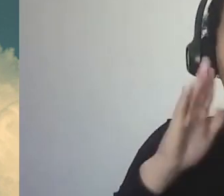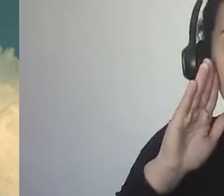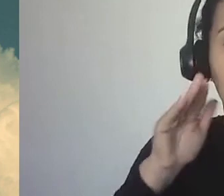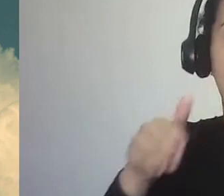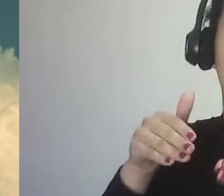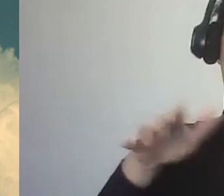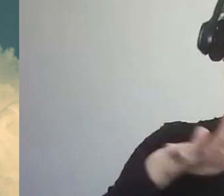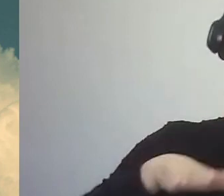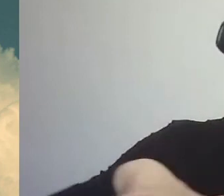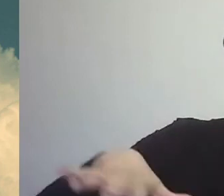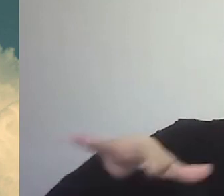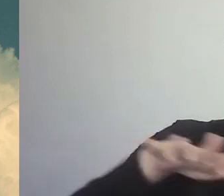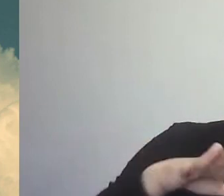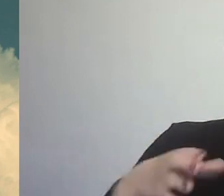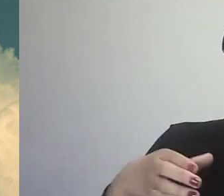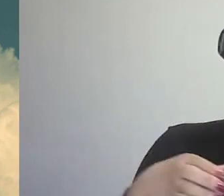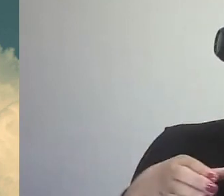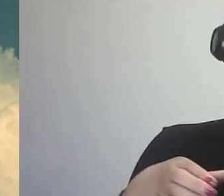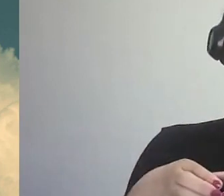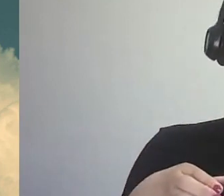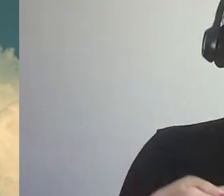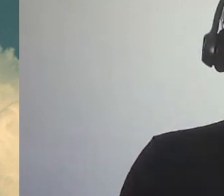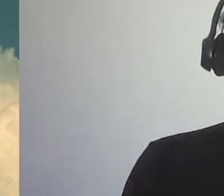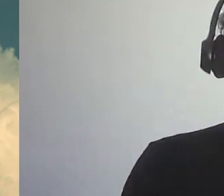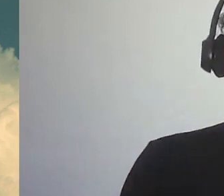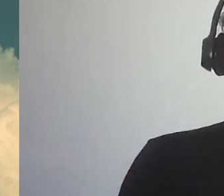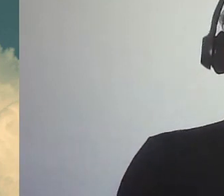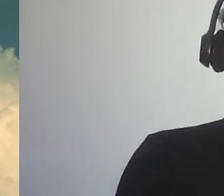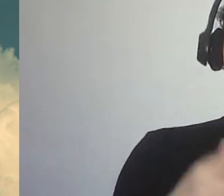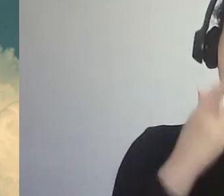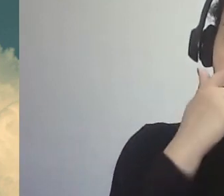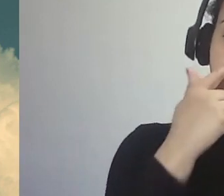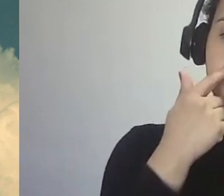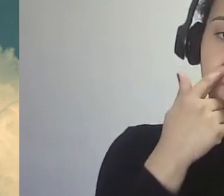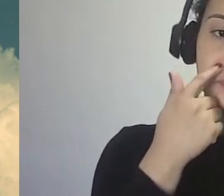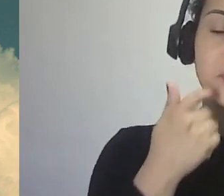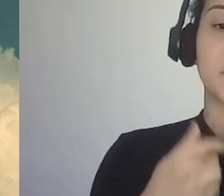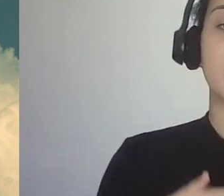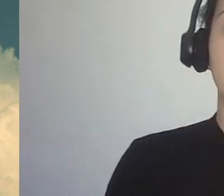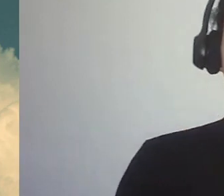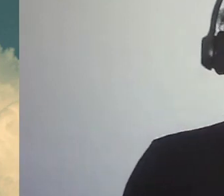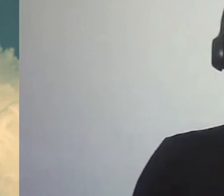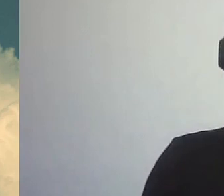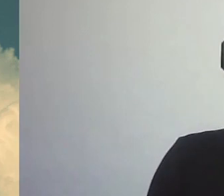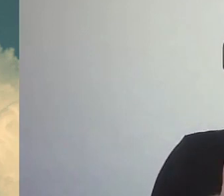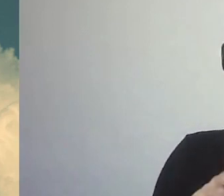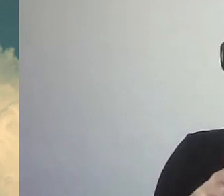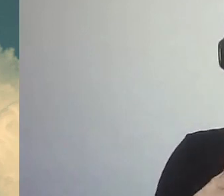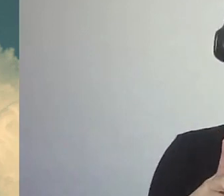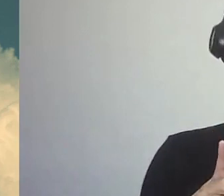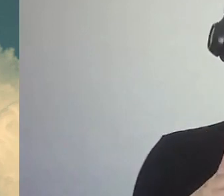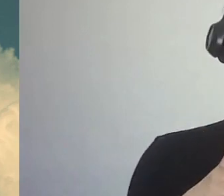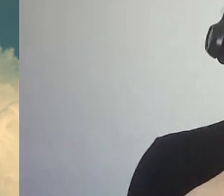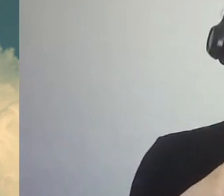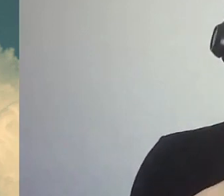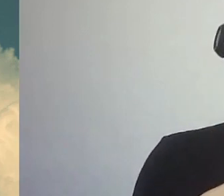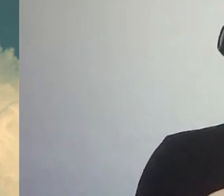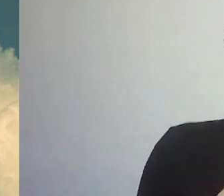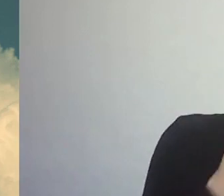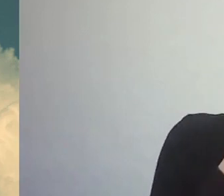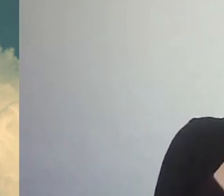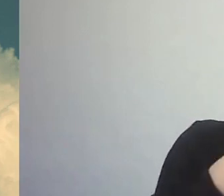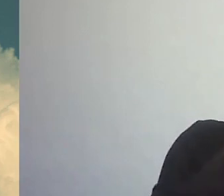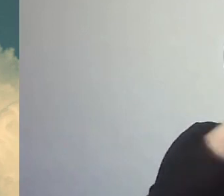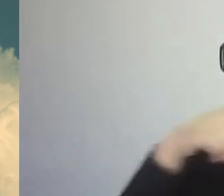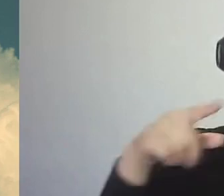isso falando o medicamento do trump base véu a questão de ter uma métrica de tempo Primeiro comitê alguma coisa em alguns